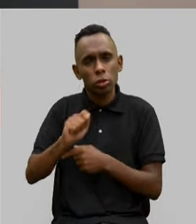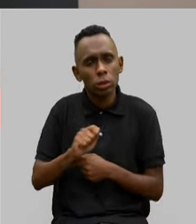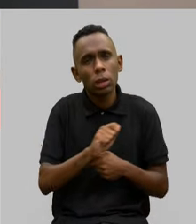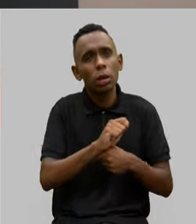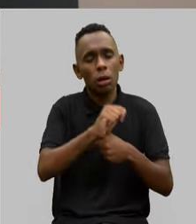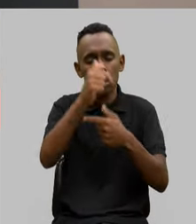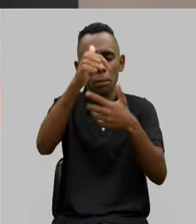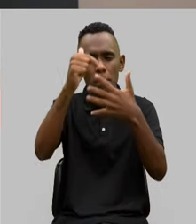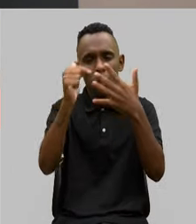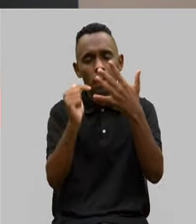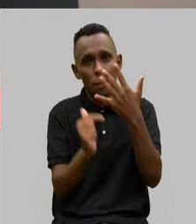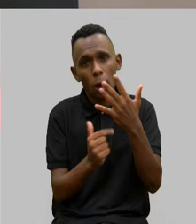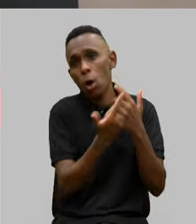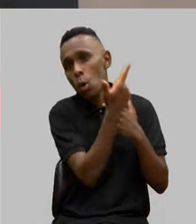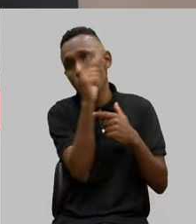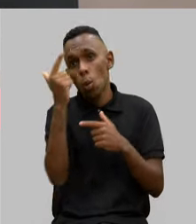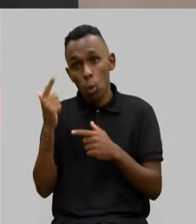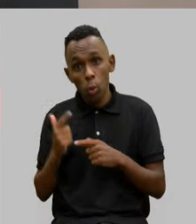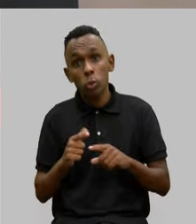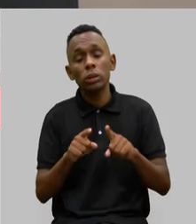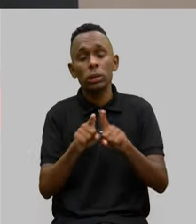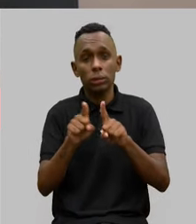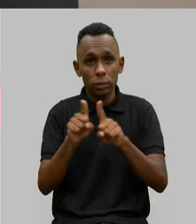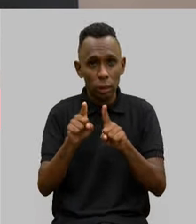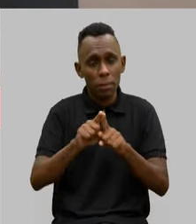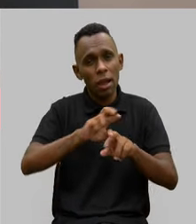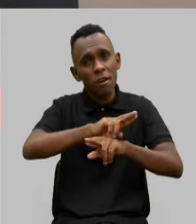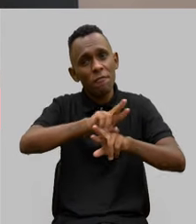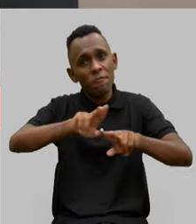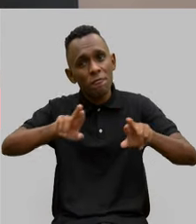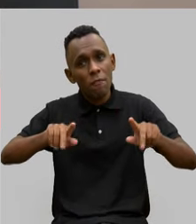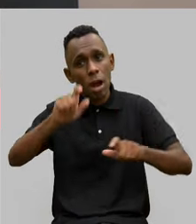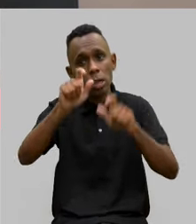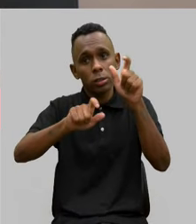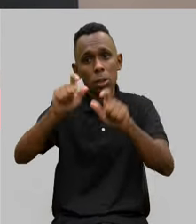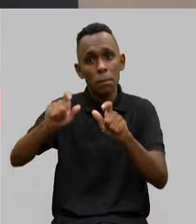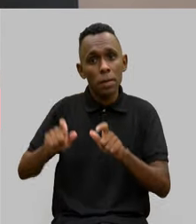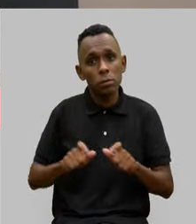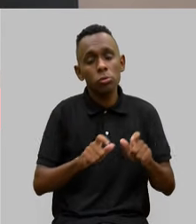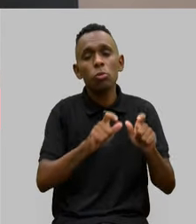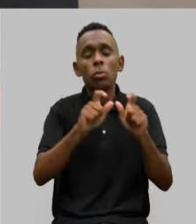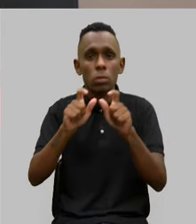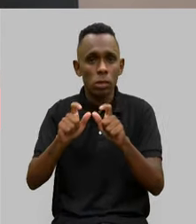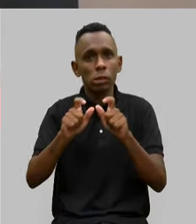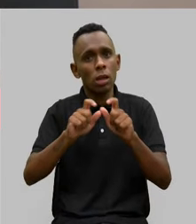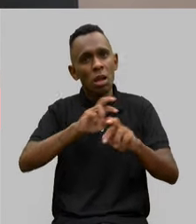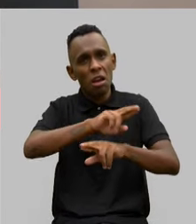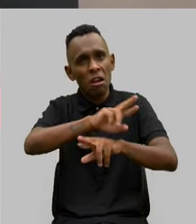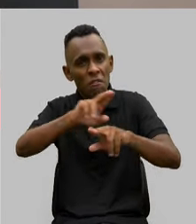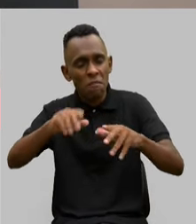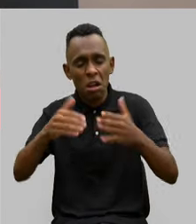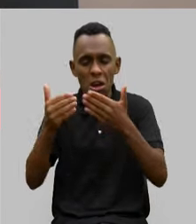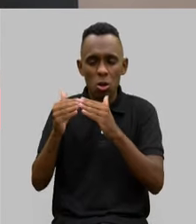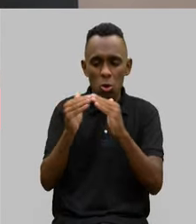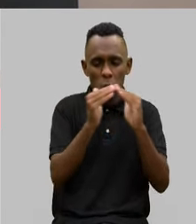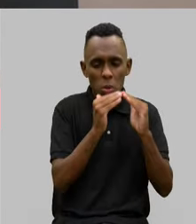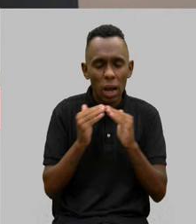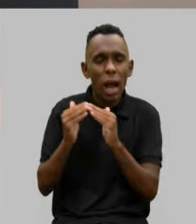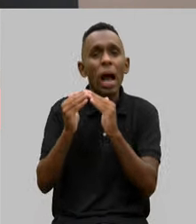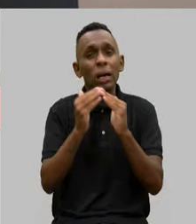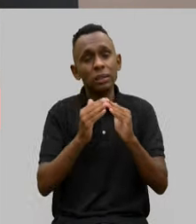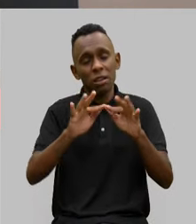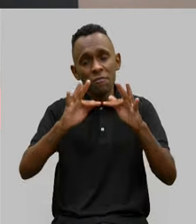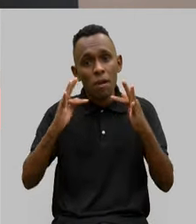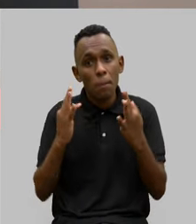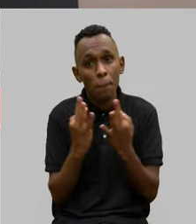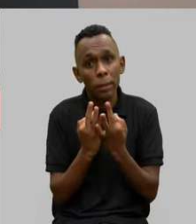quea aqui também e outras associações milhares de pessoas milhares de Lares né de famílias